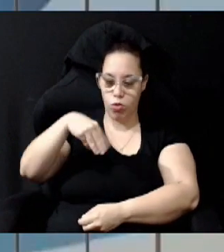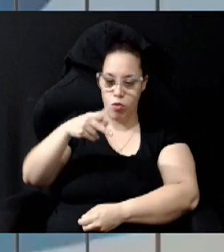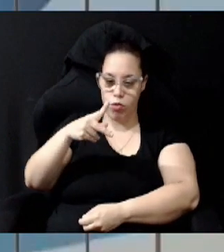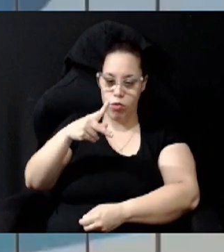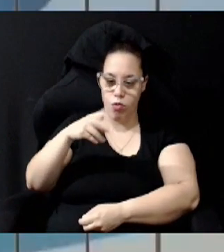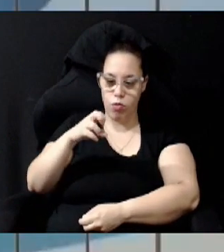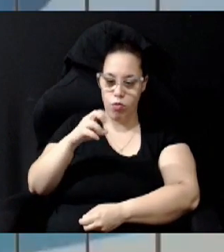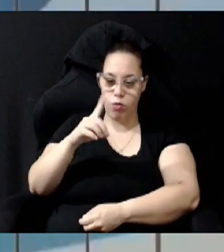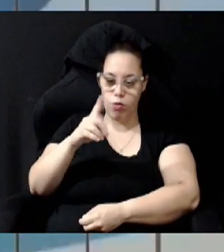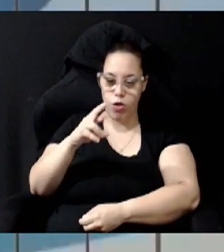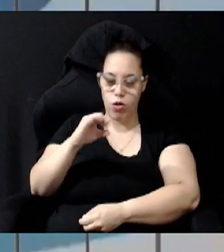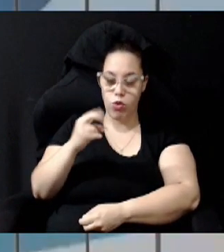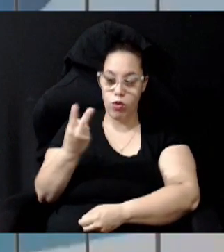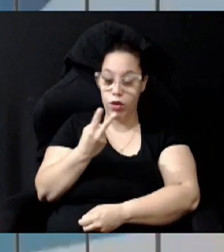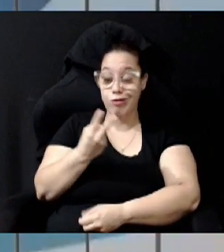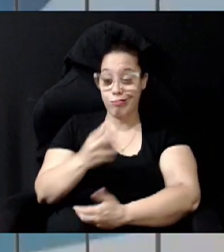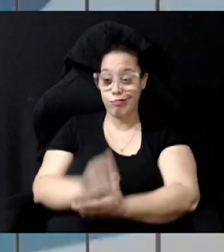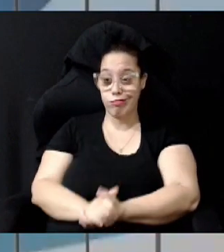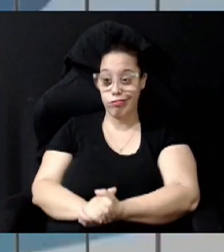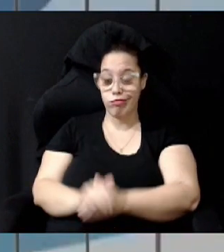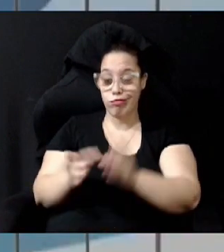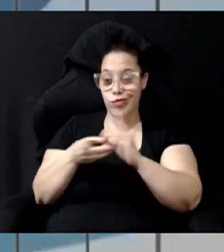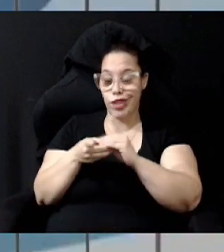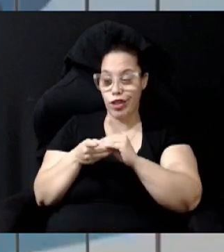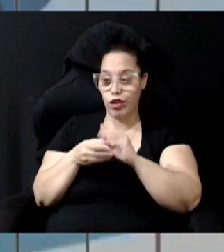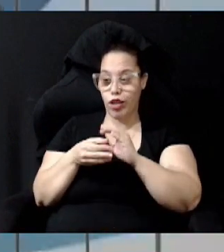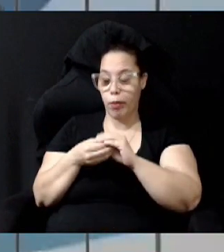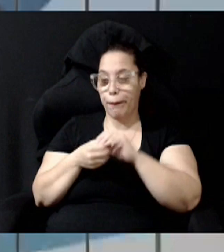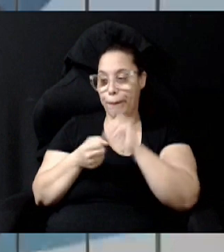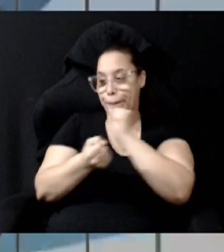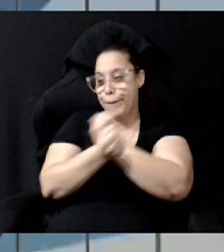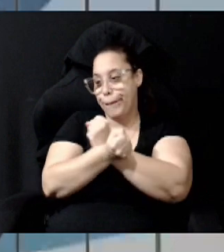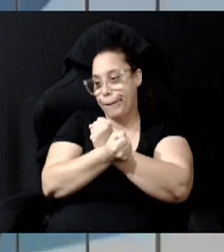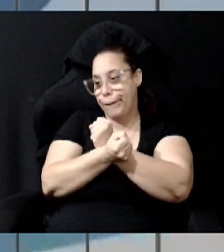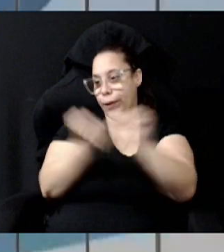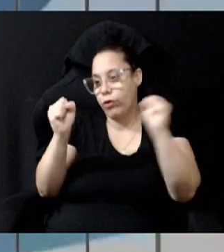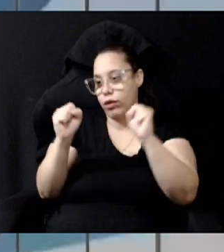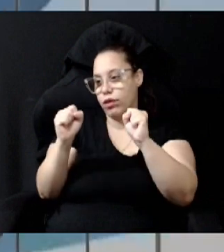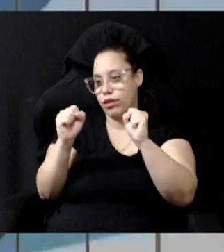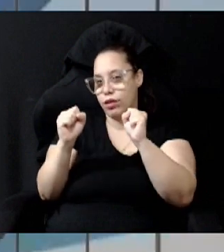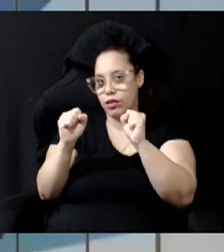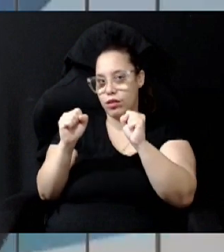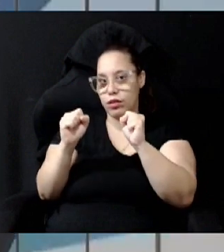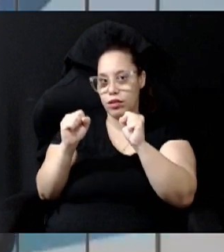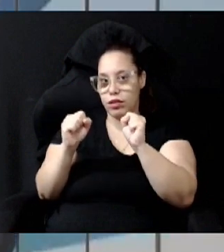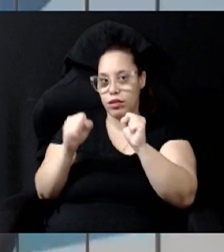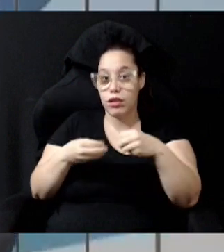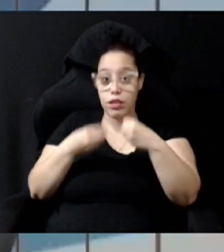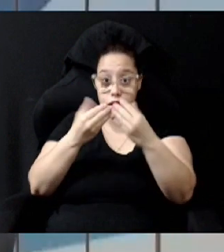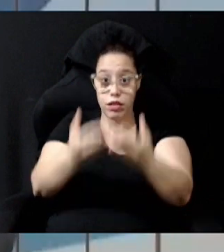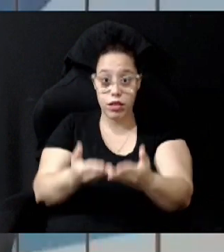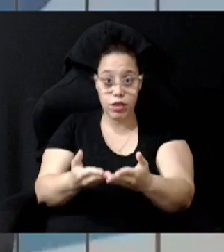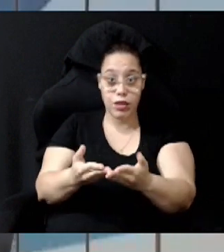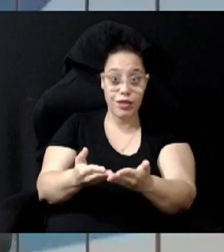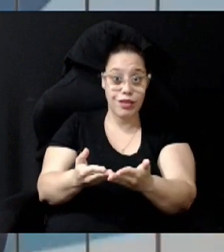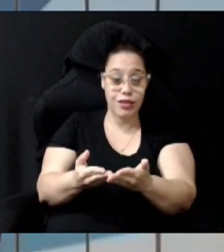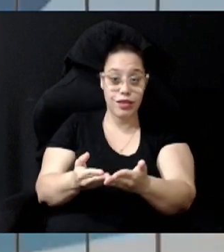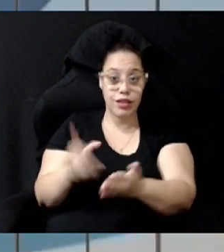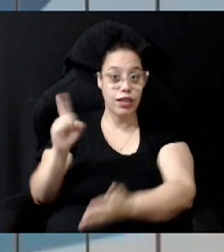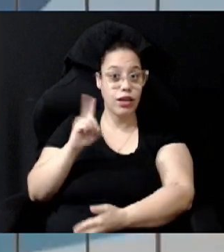da abolição da escravatura, como assim? Nós deixamos, as nossas coisas não são mais